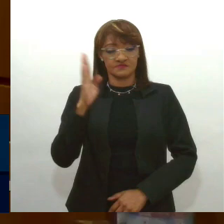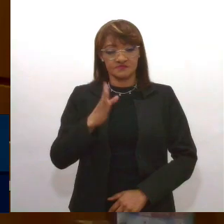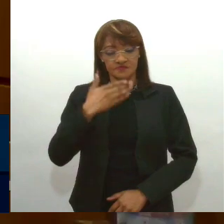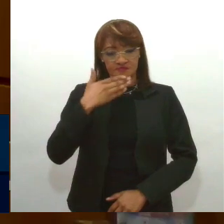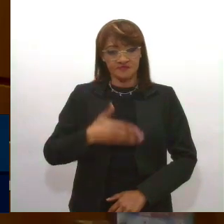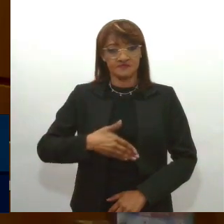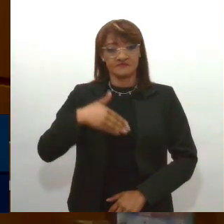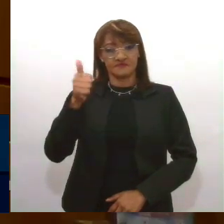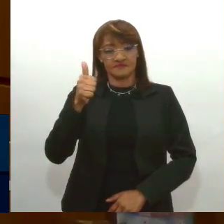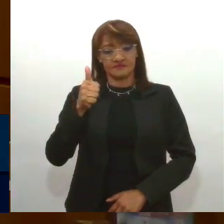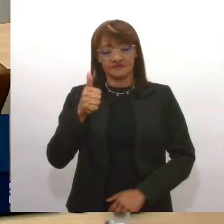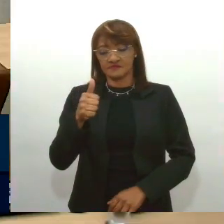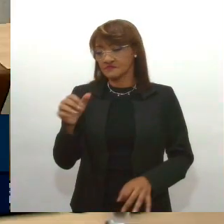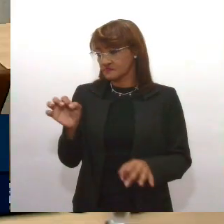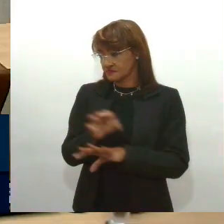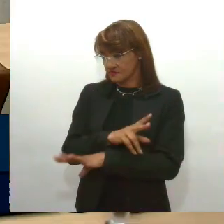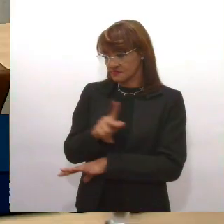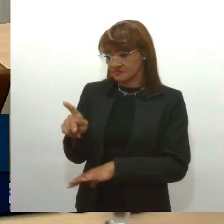senhor